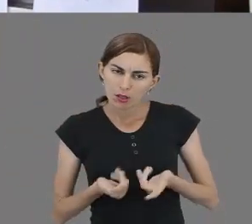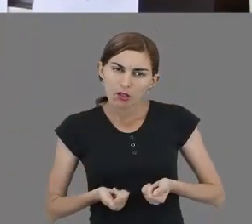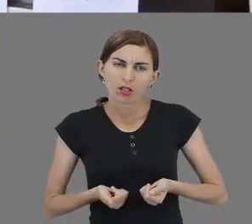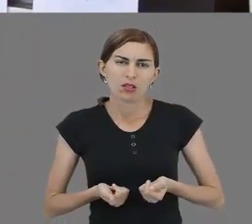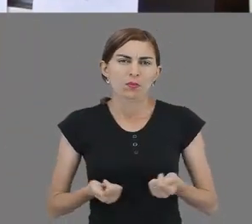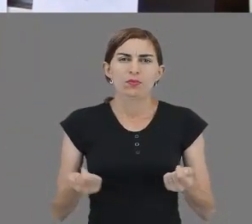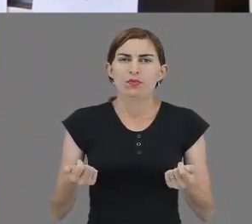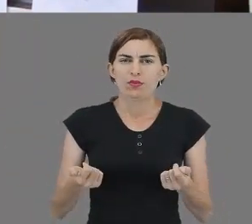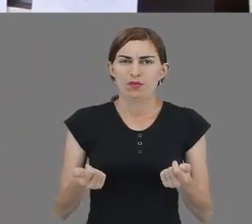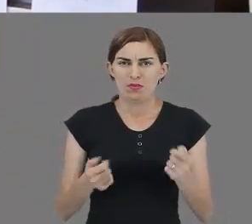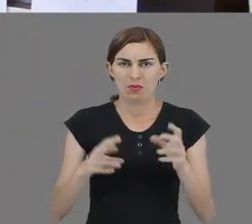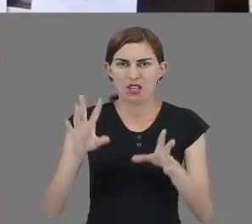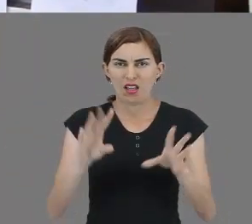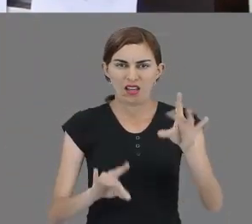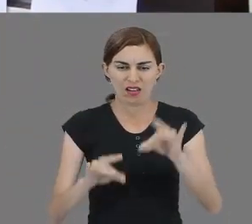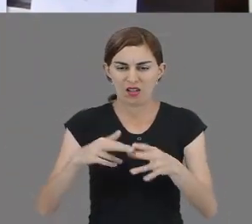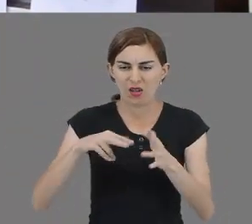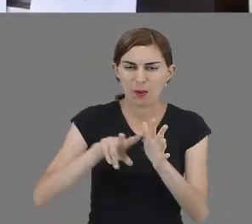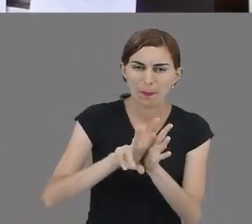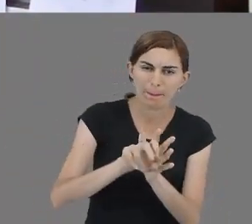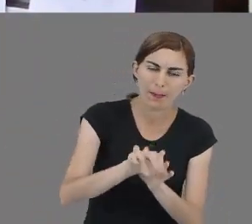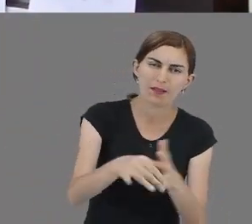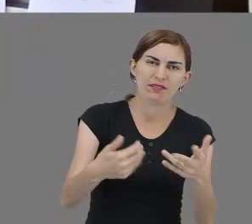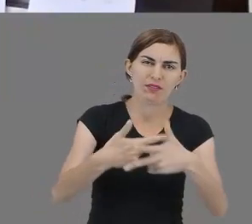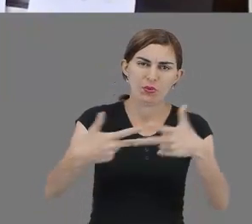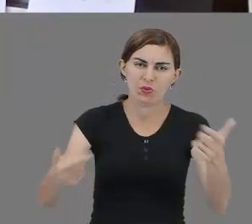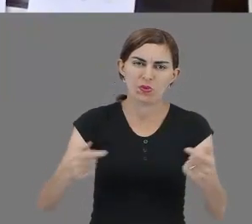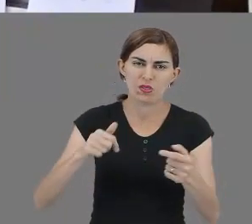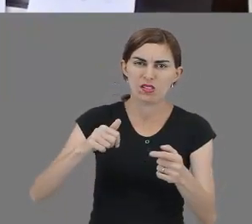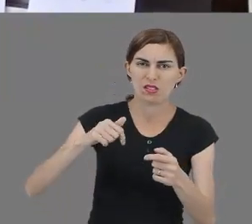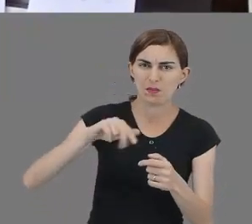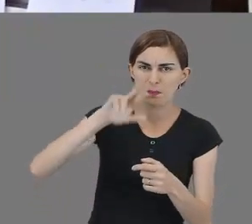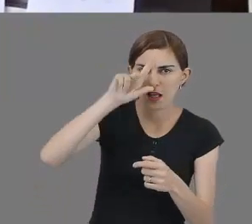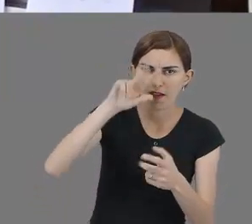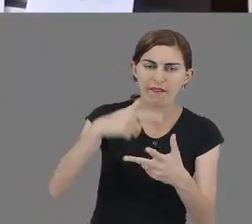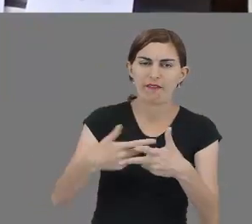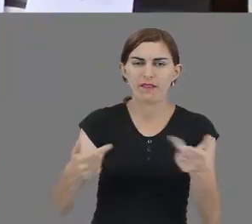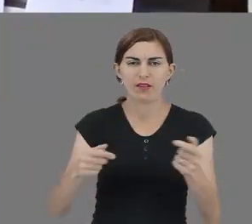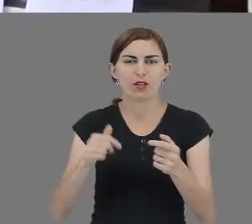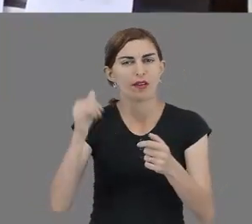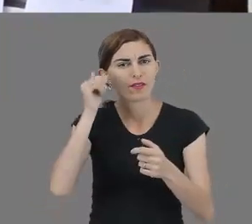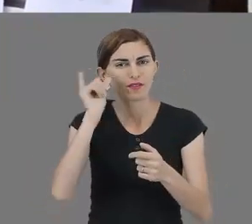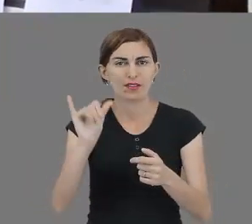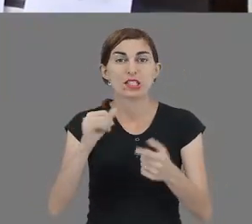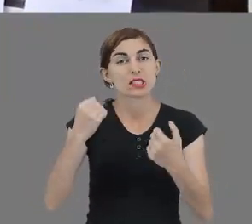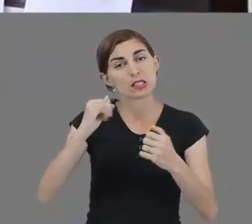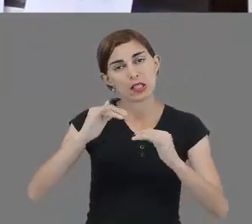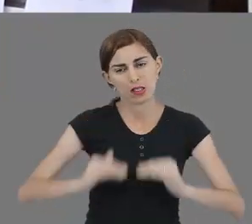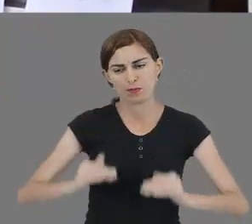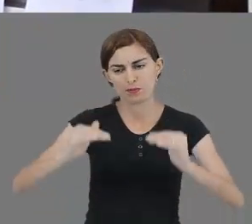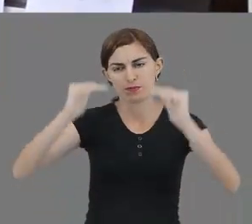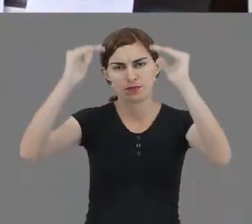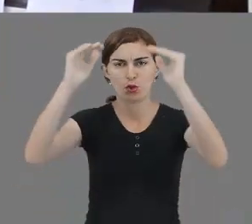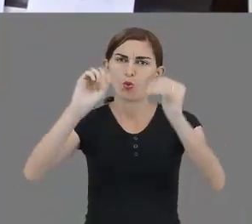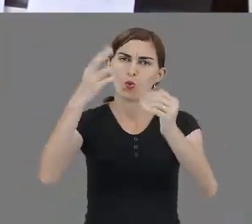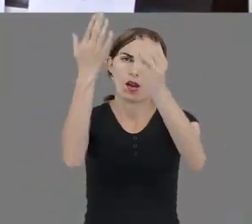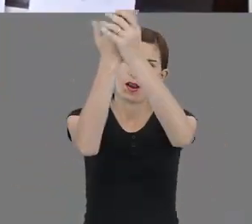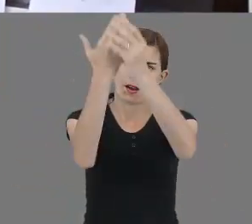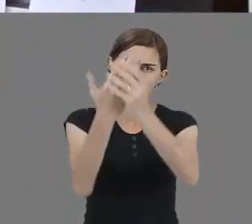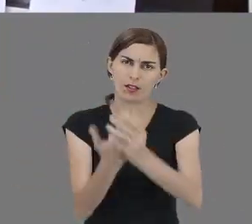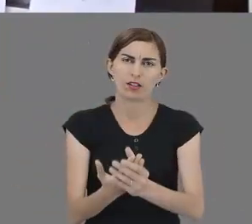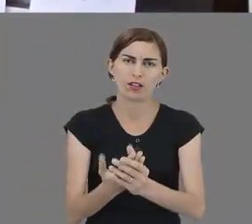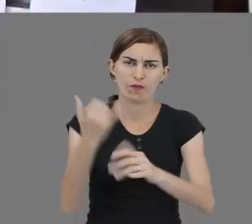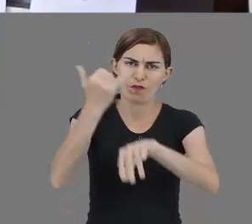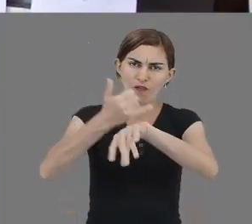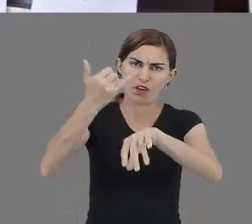limpo, para que não venha acumular pragas. De preferência, se houver uma estante ou se houver um arquivo de